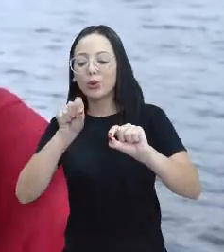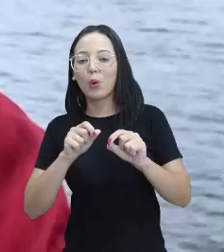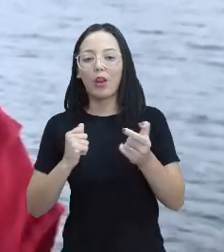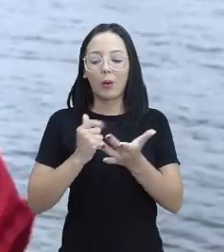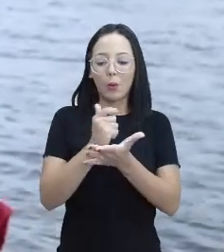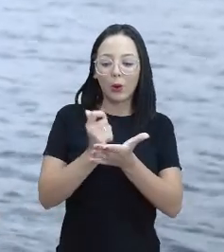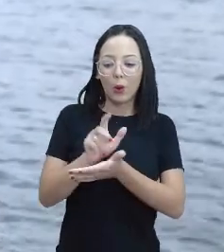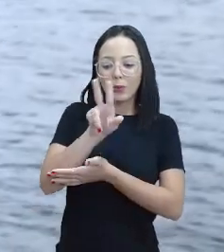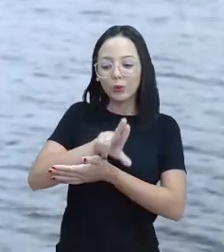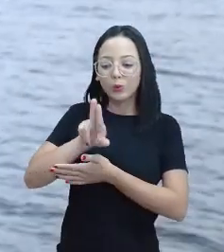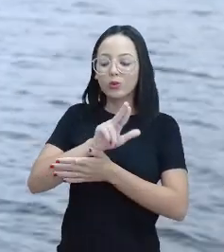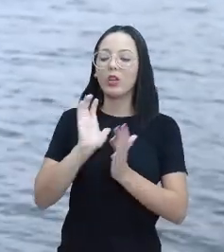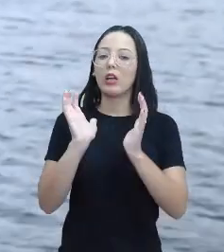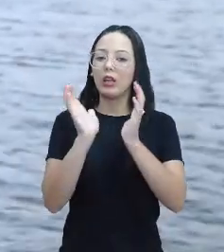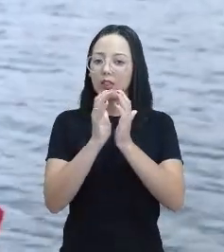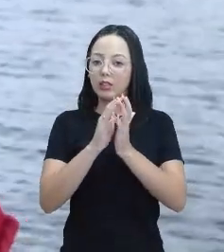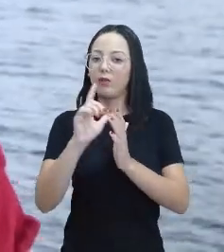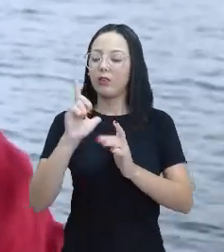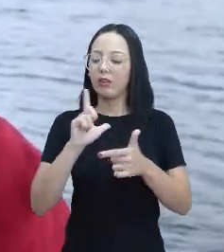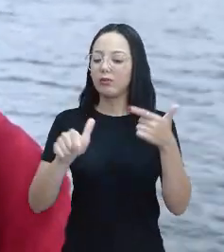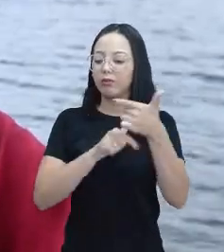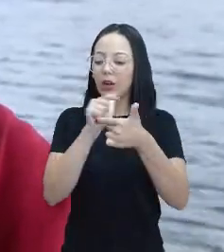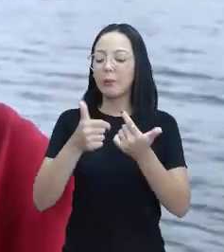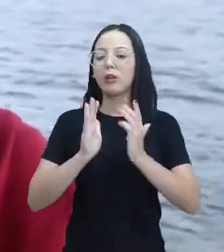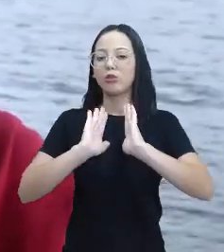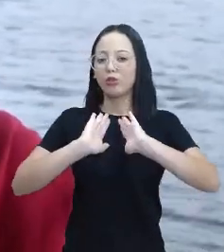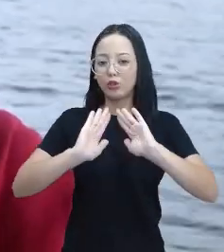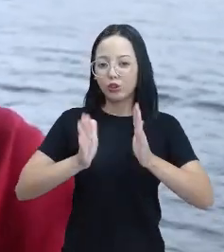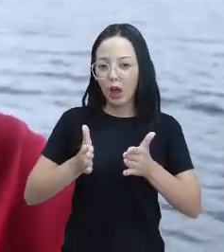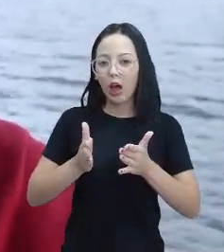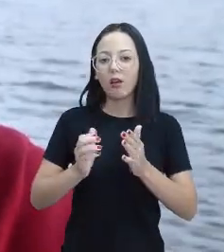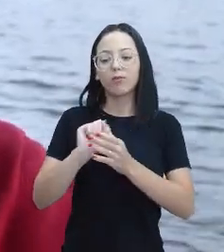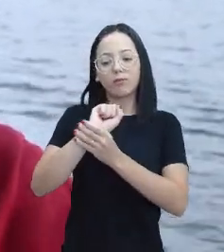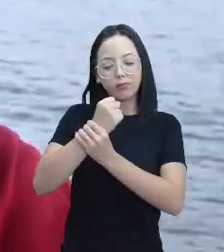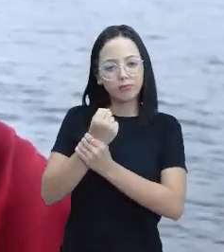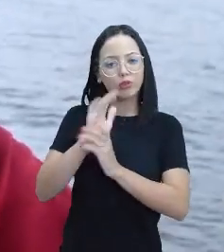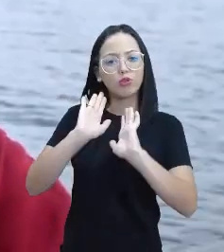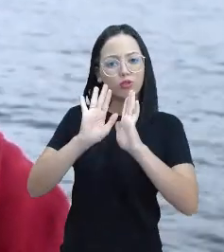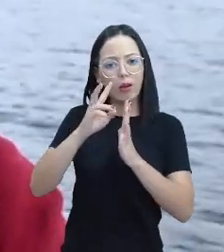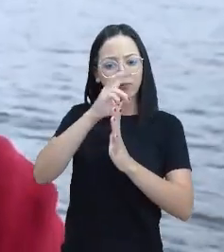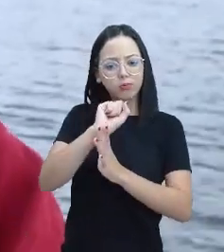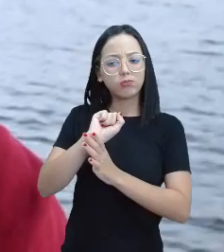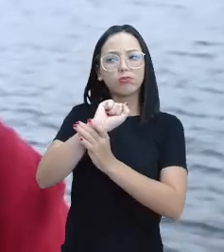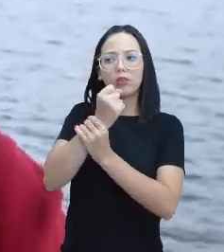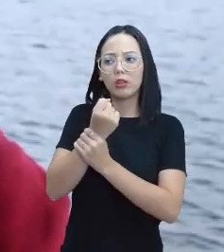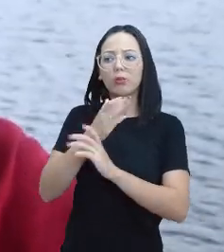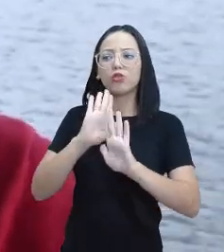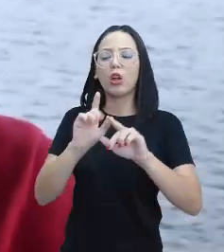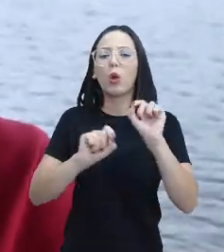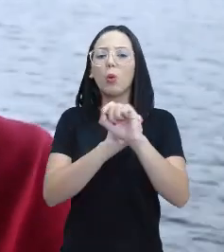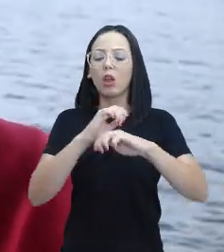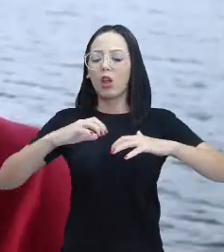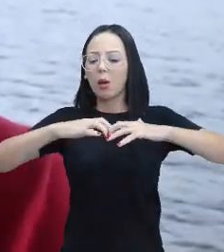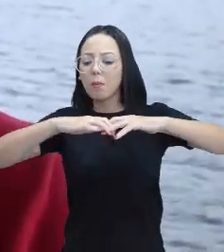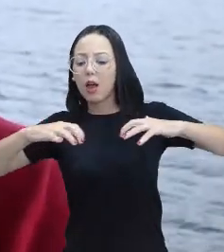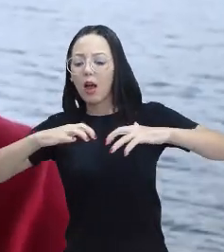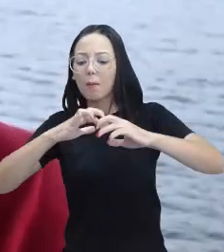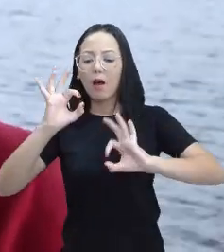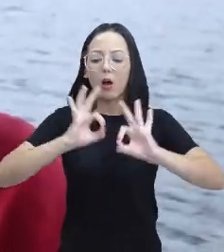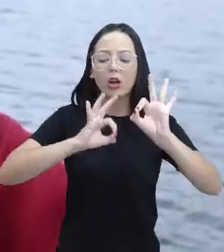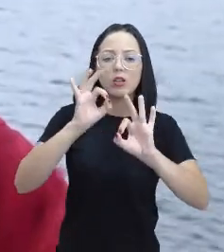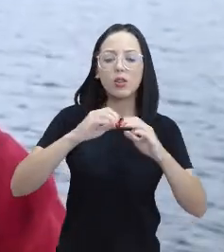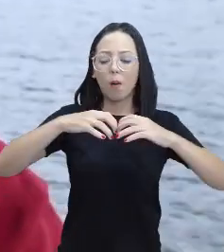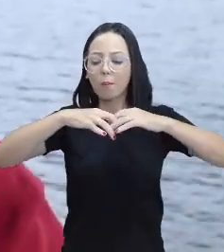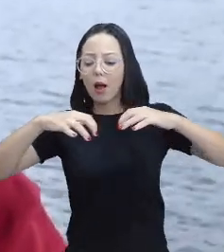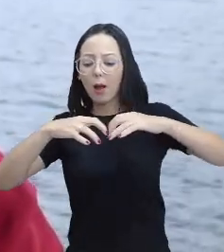consumo. Recife tem sim um trabalho já fortalecido com a separação dos